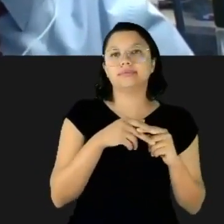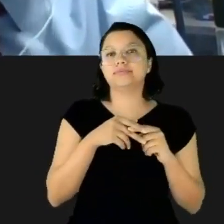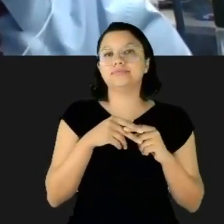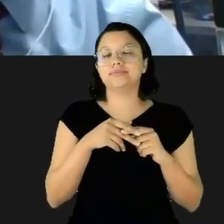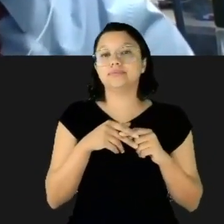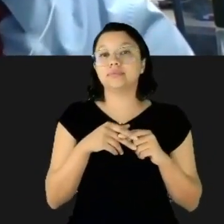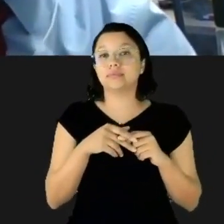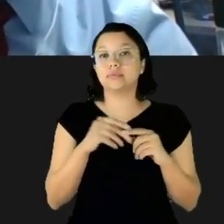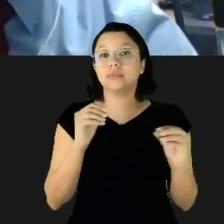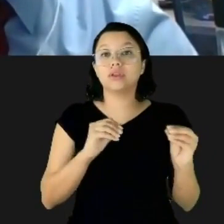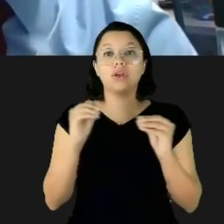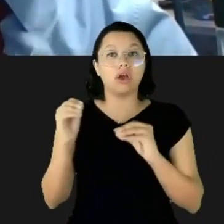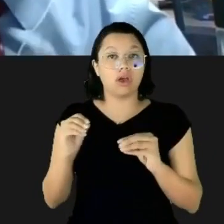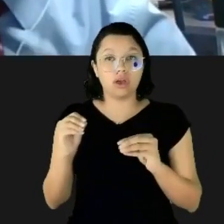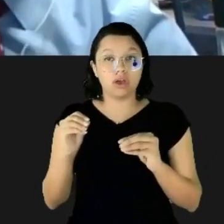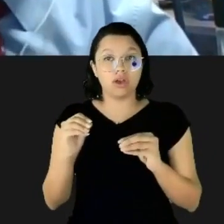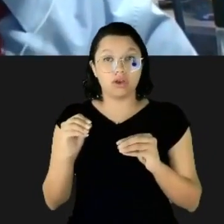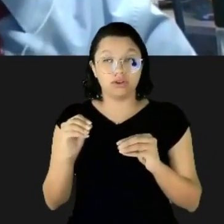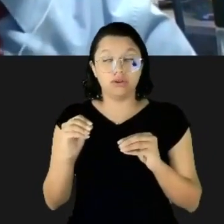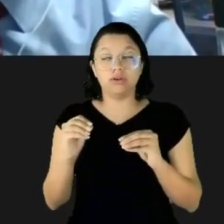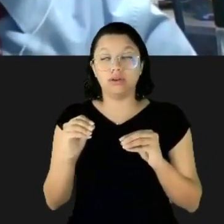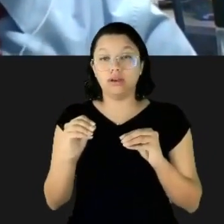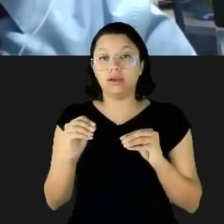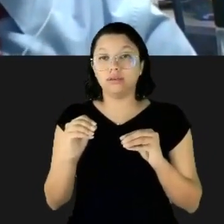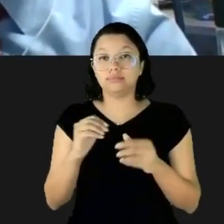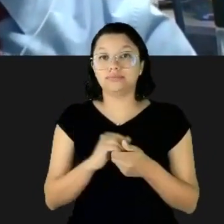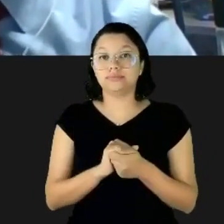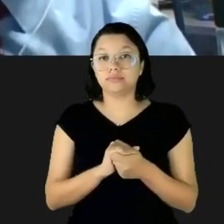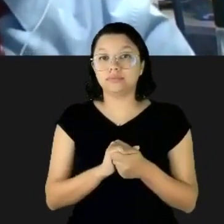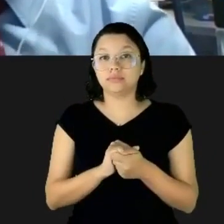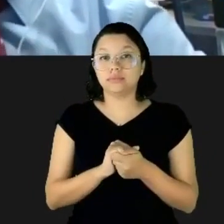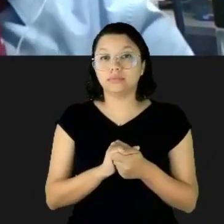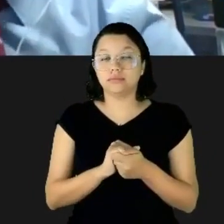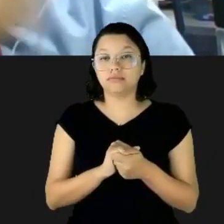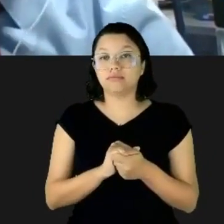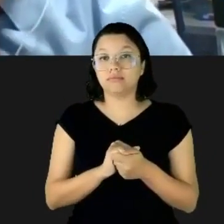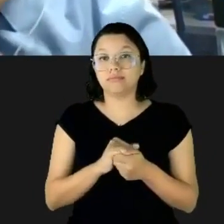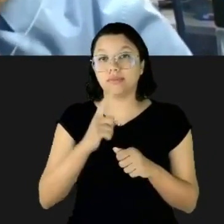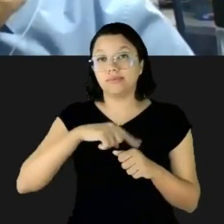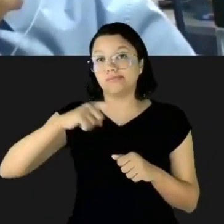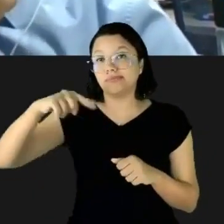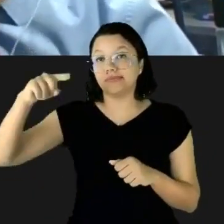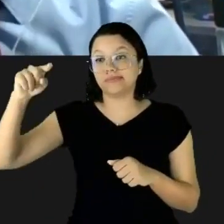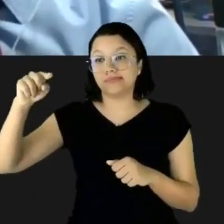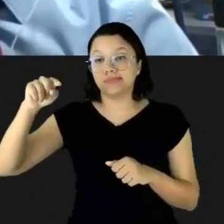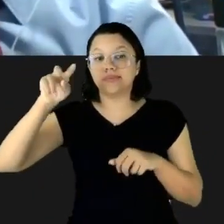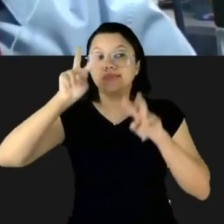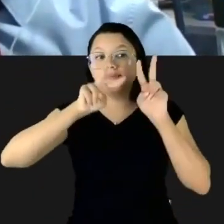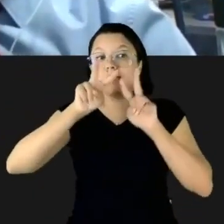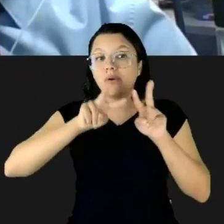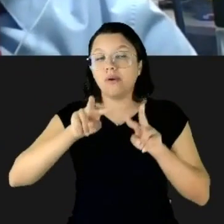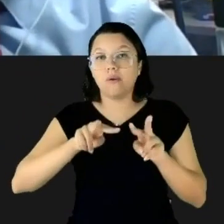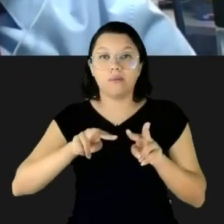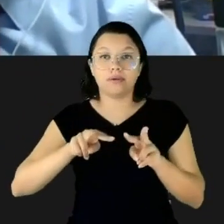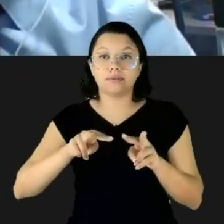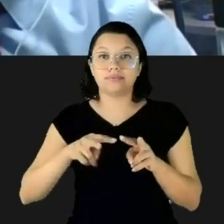colocar as métricas que são de monitoramento. por os dados. Nessa